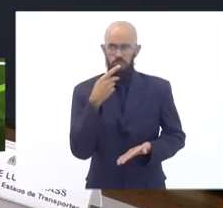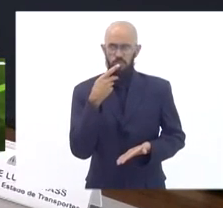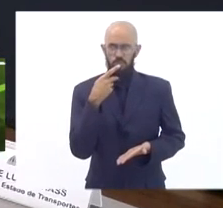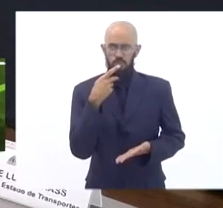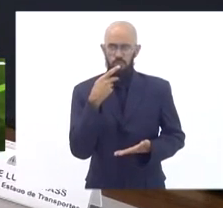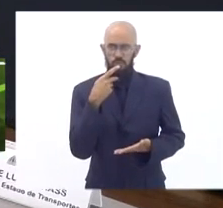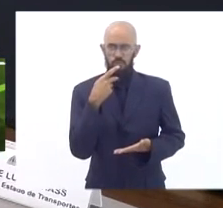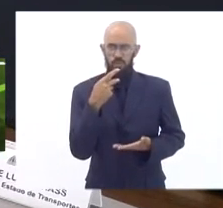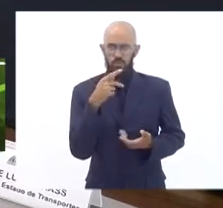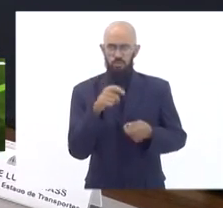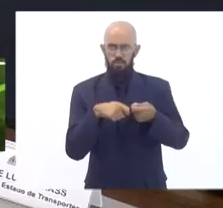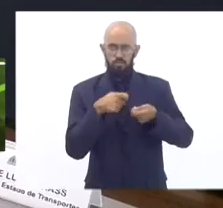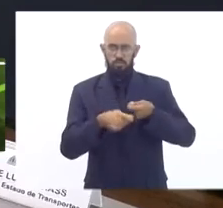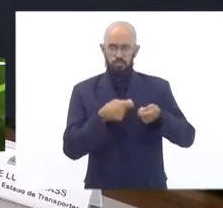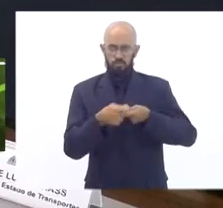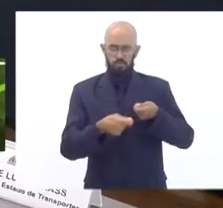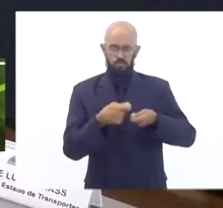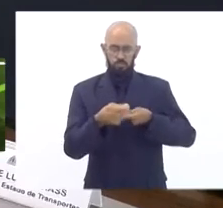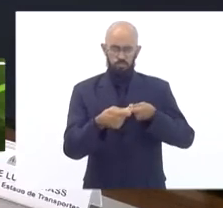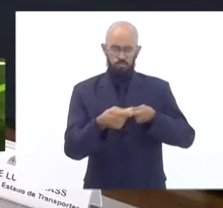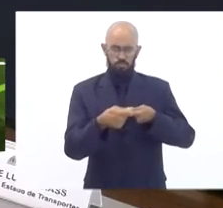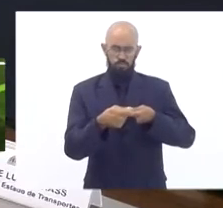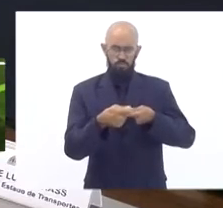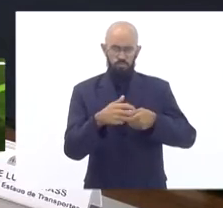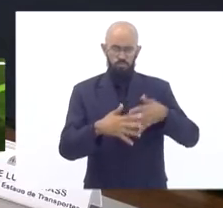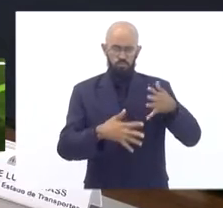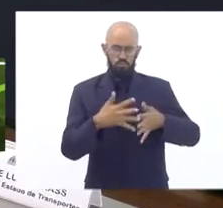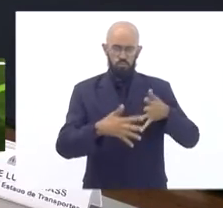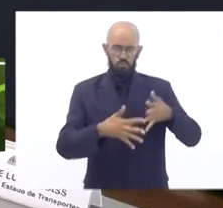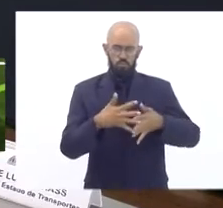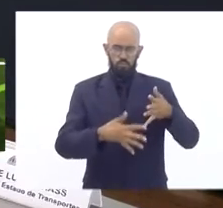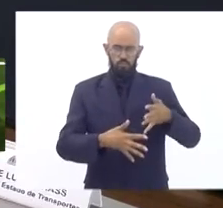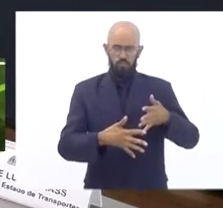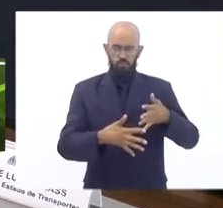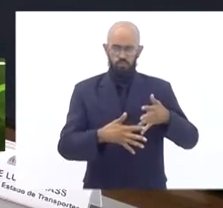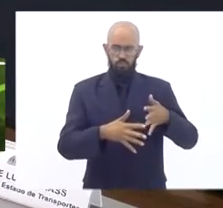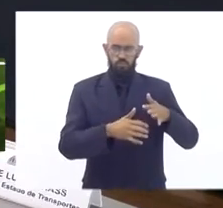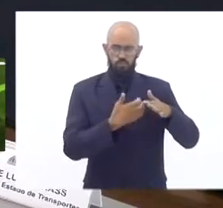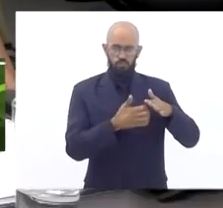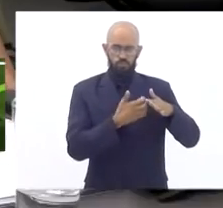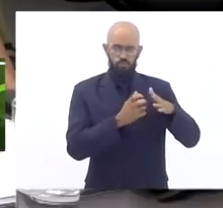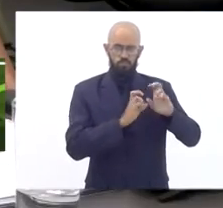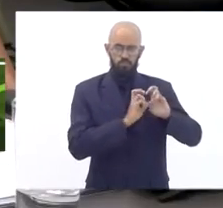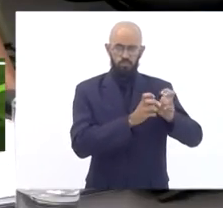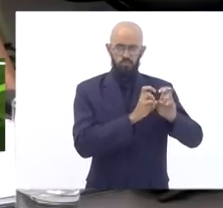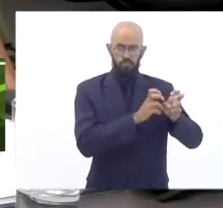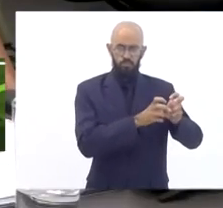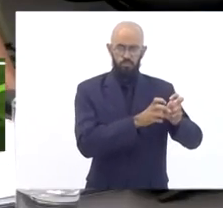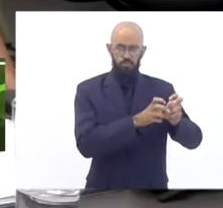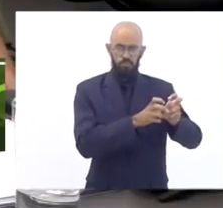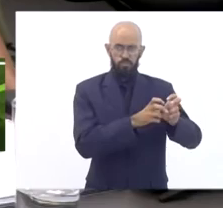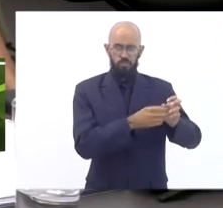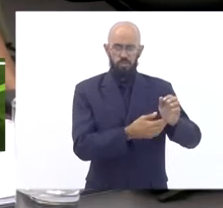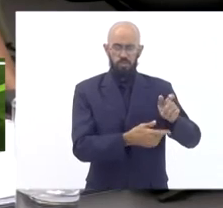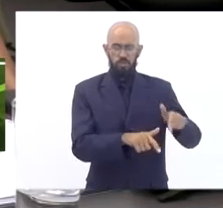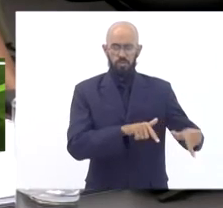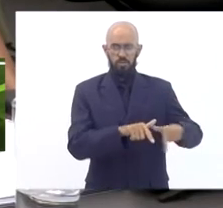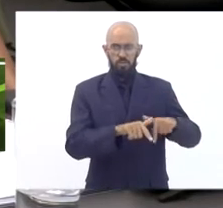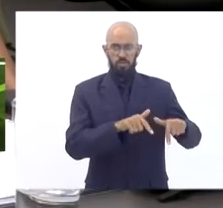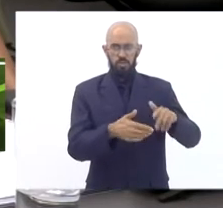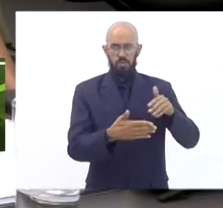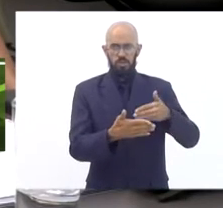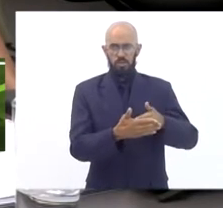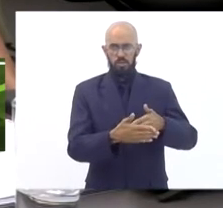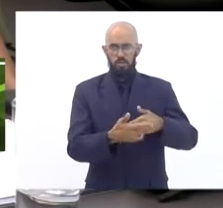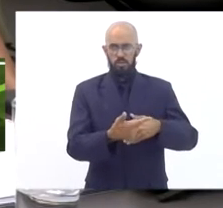conflitos na Supervia, o senhor ter trabalhado nela até 2012,